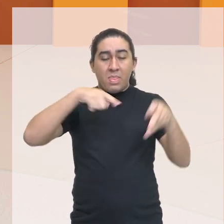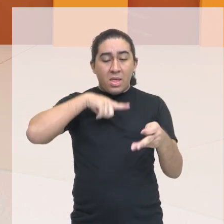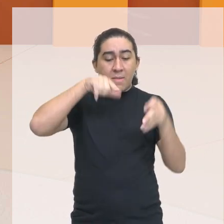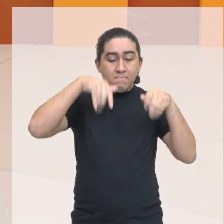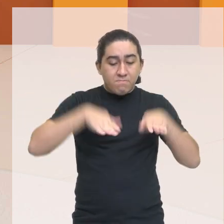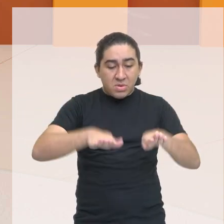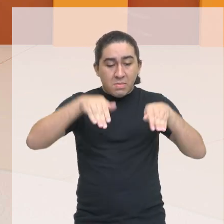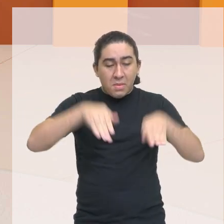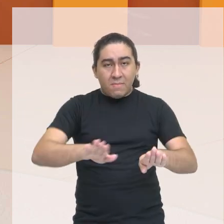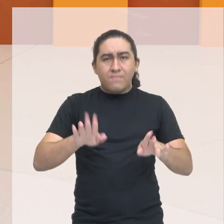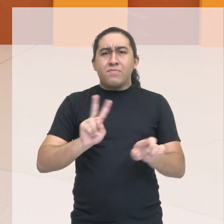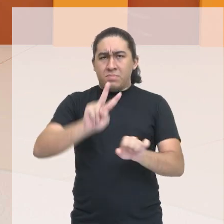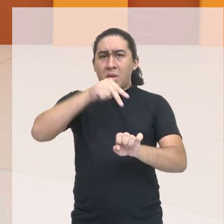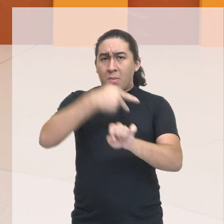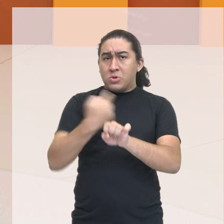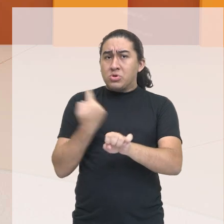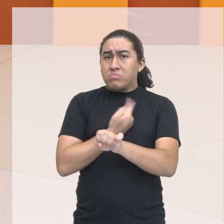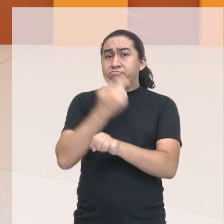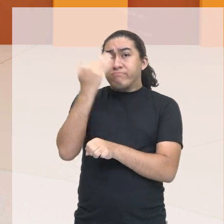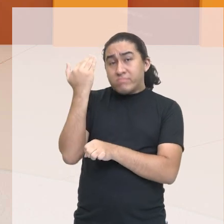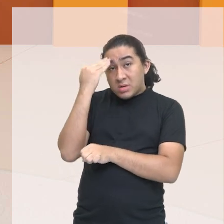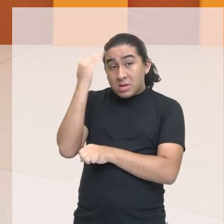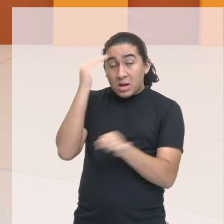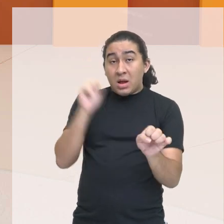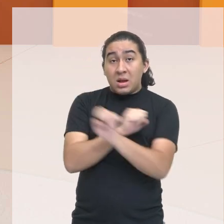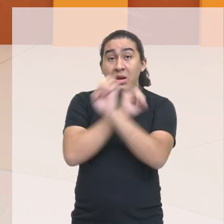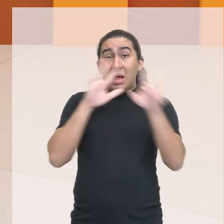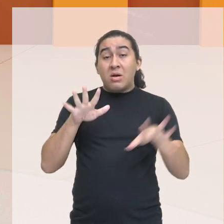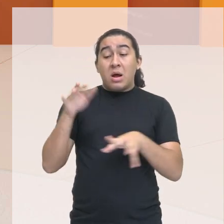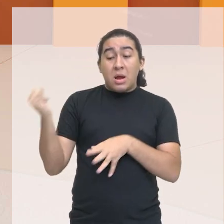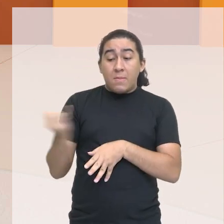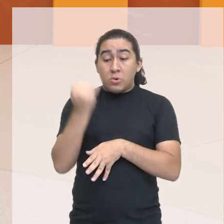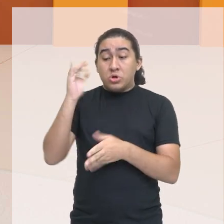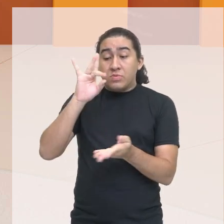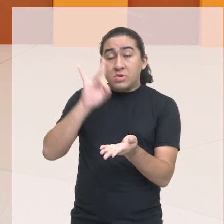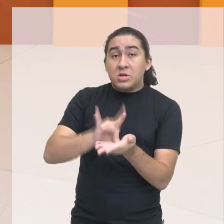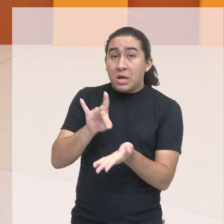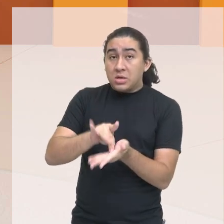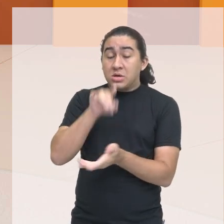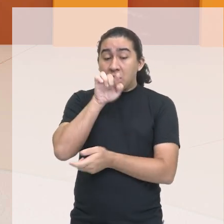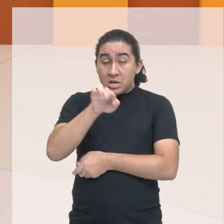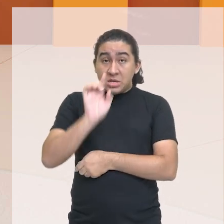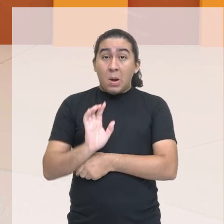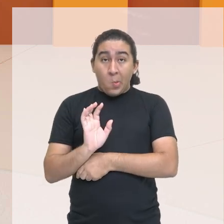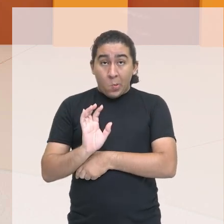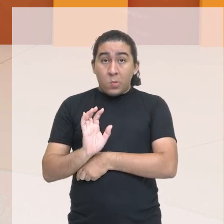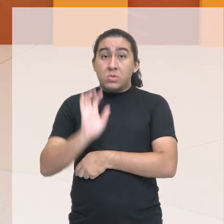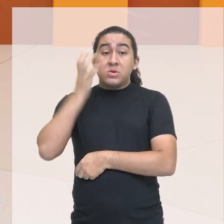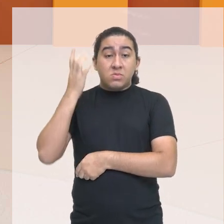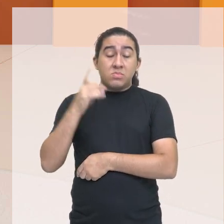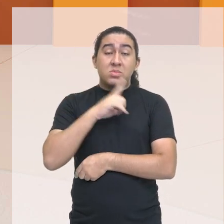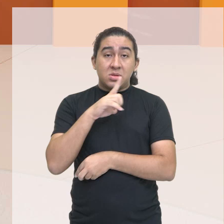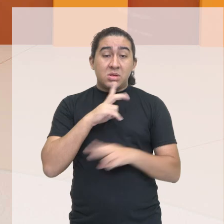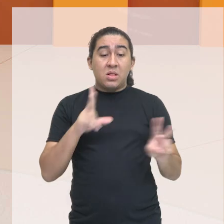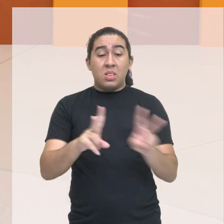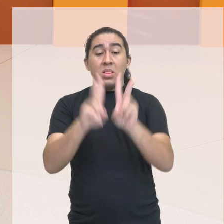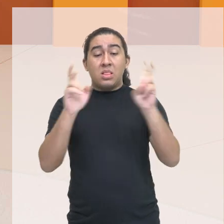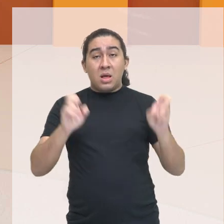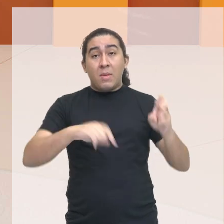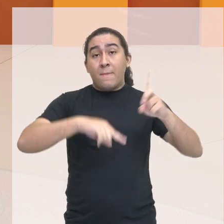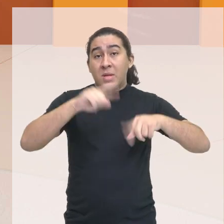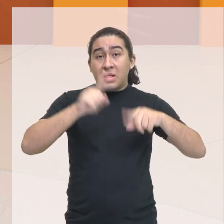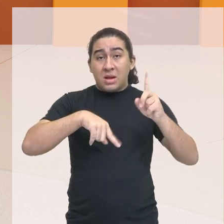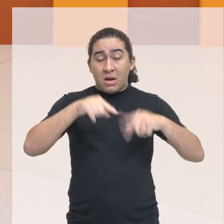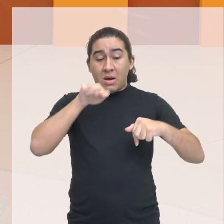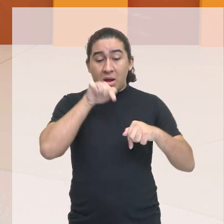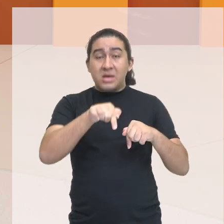seda. Logo, logo a gente vai perceber o quanto foi importante, né, a questão do